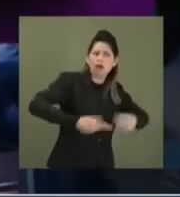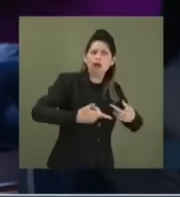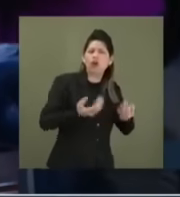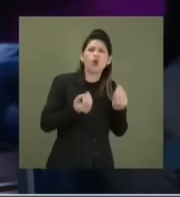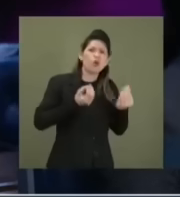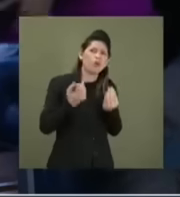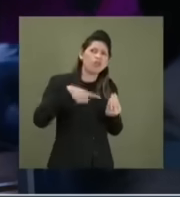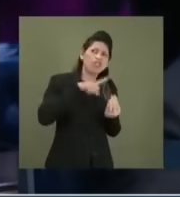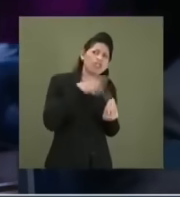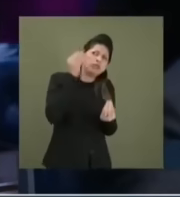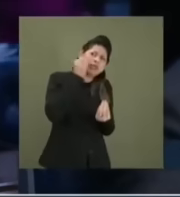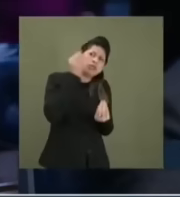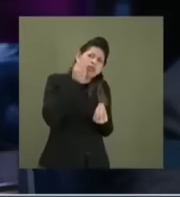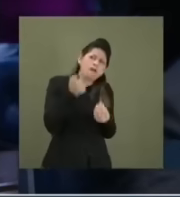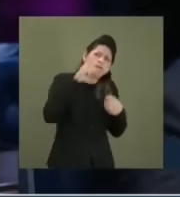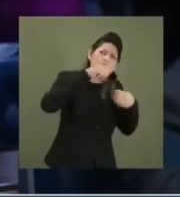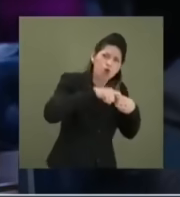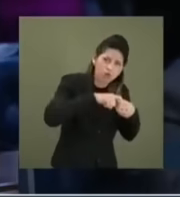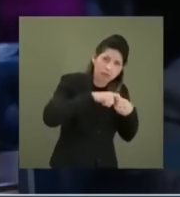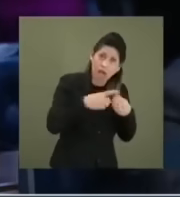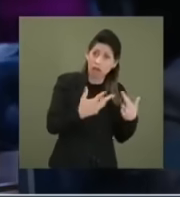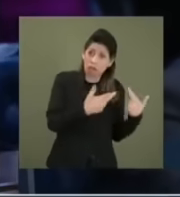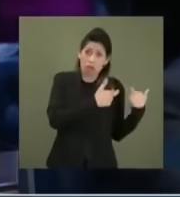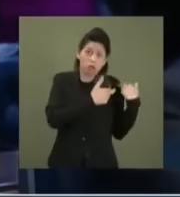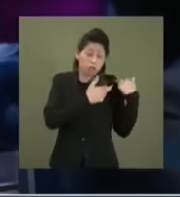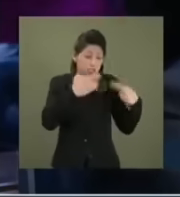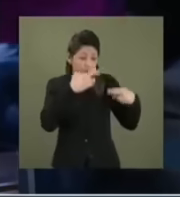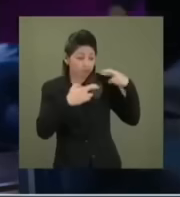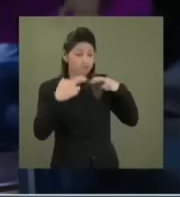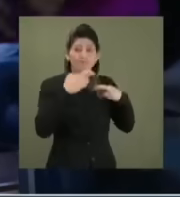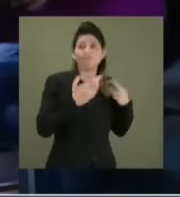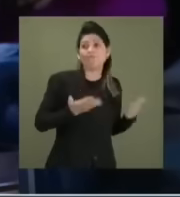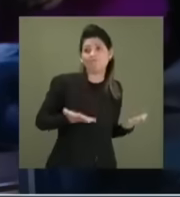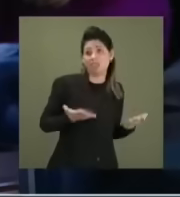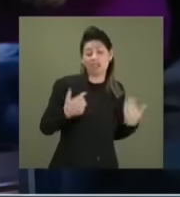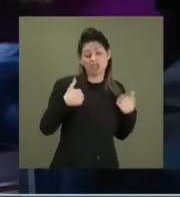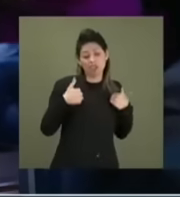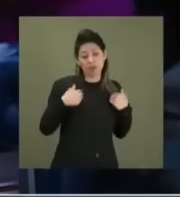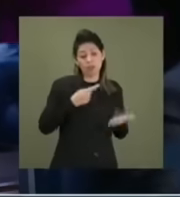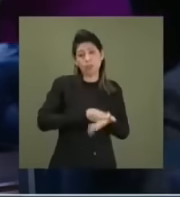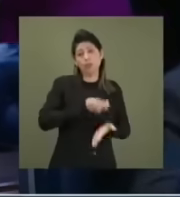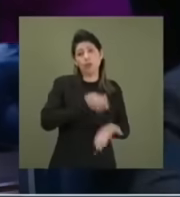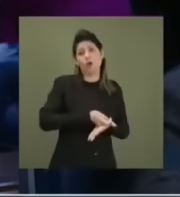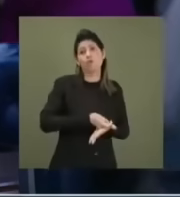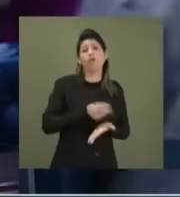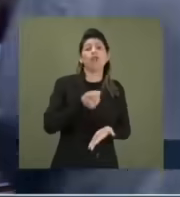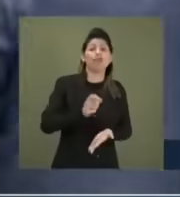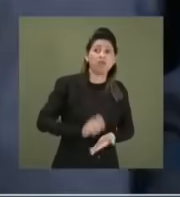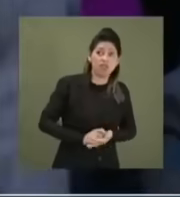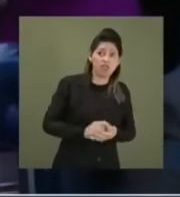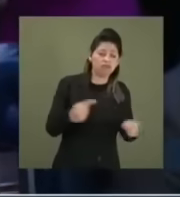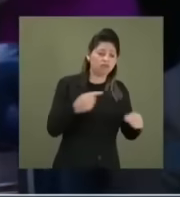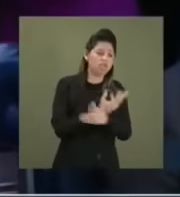permanecer calado, mas eu disse, fiz uma certa blague, de que quem